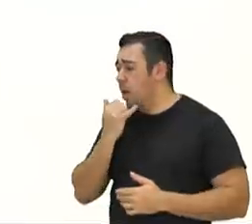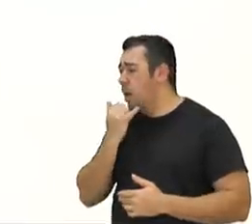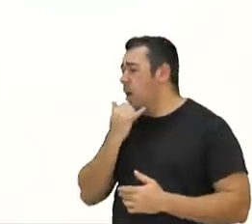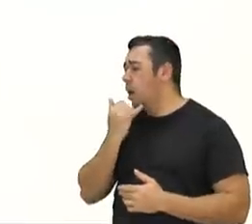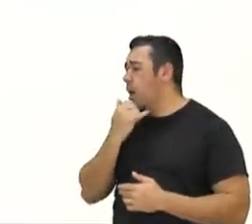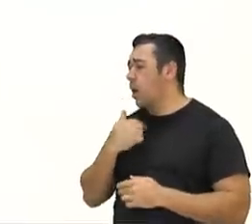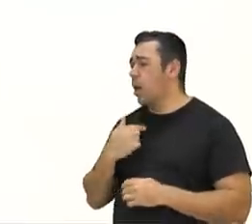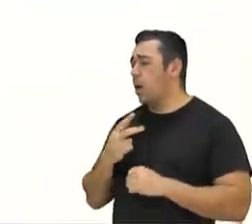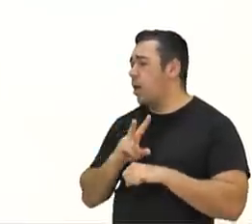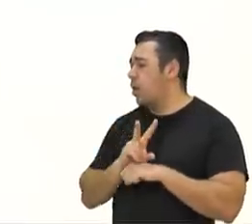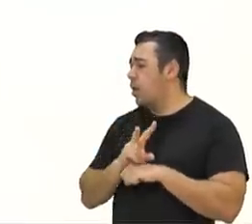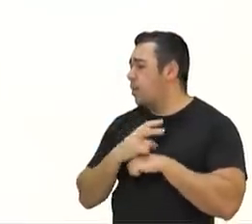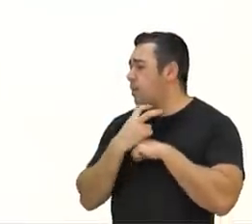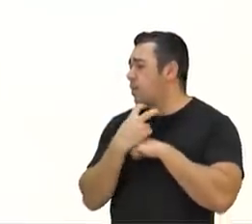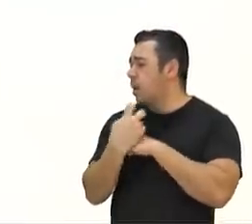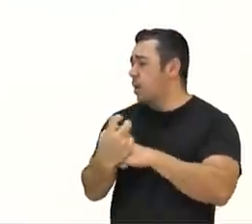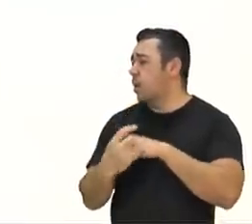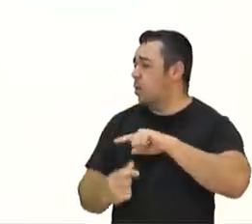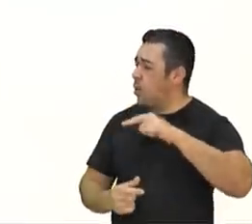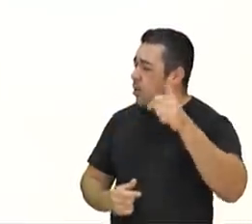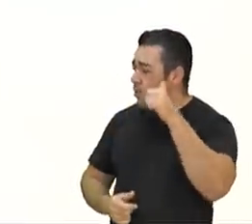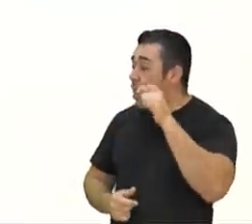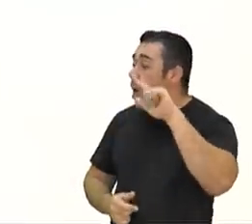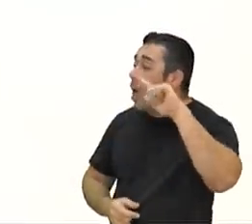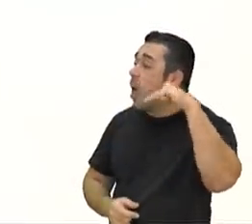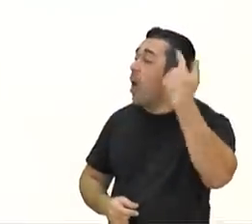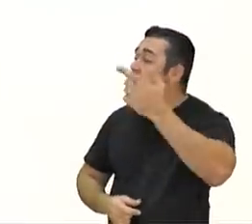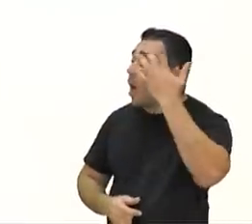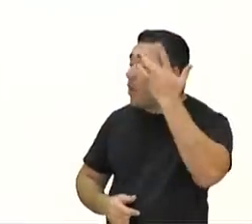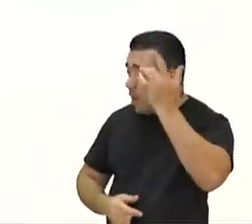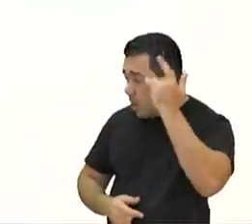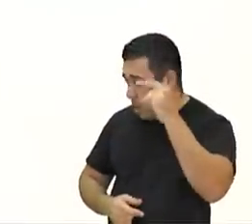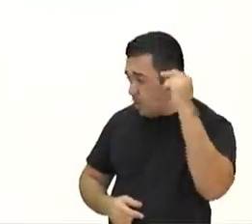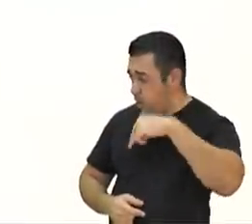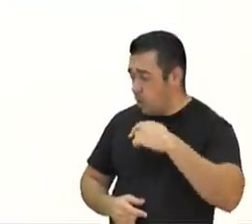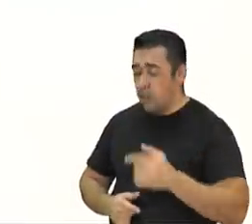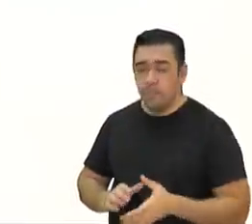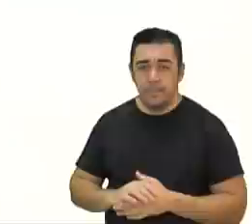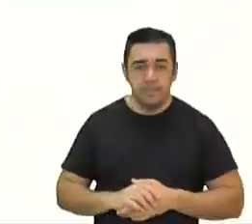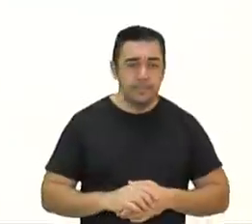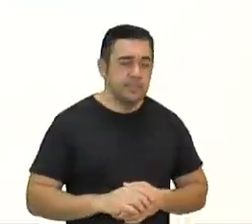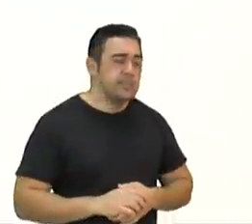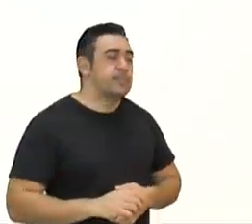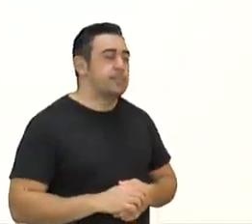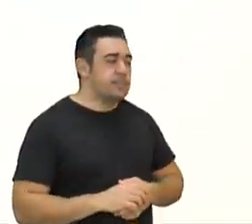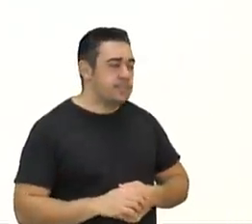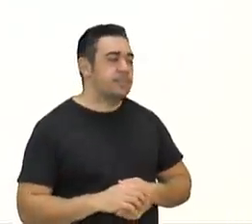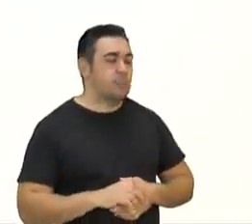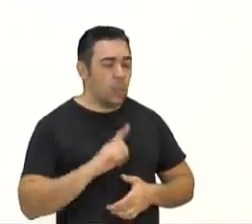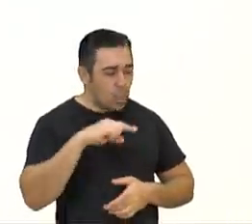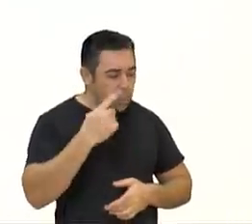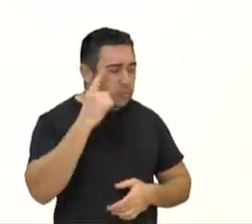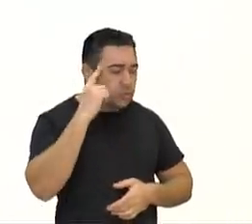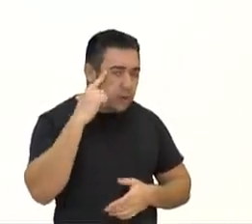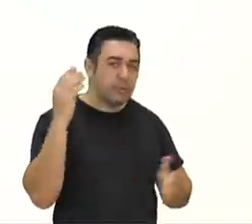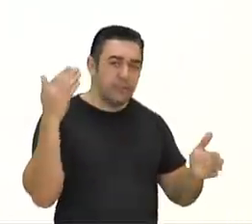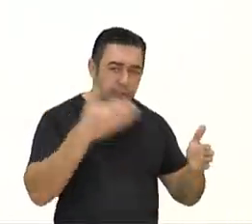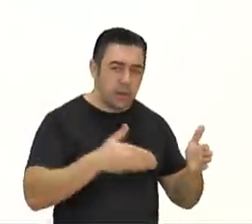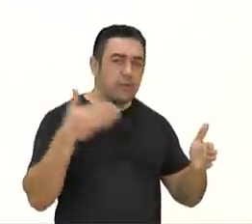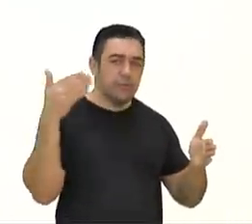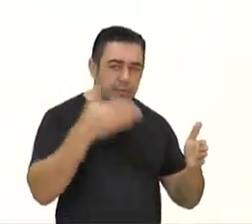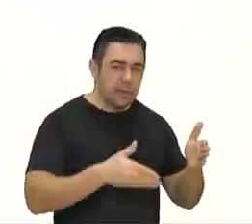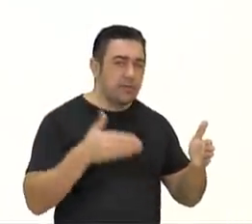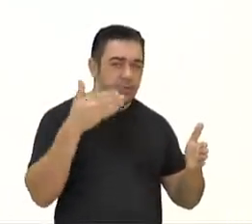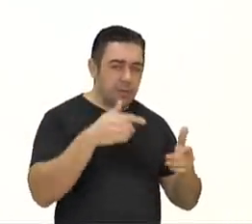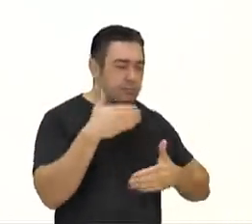menina e que eu voltasse no dia seguinte para buscá-lo. Guiava-me a promessa do livro. O dia seguinte viria. Os dias